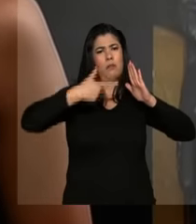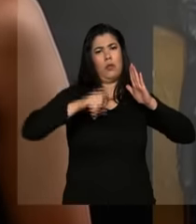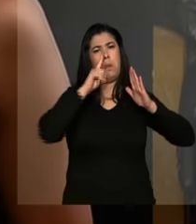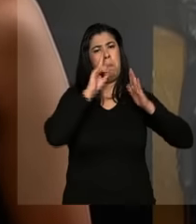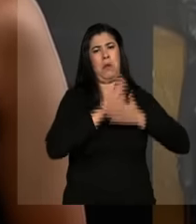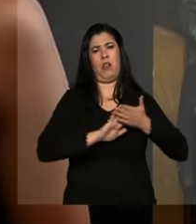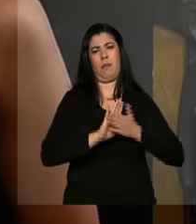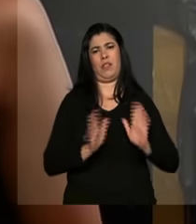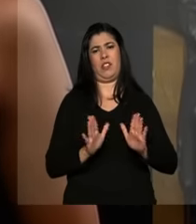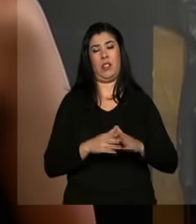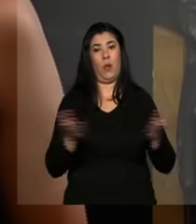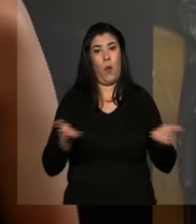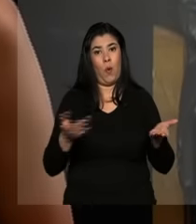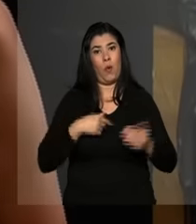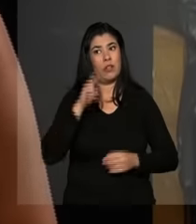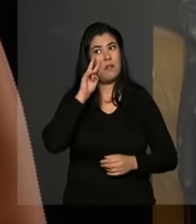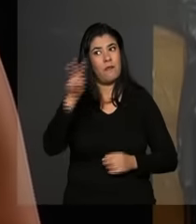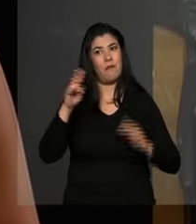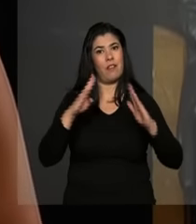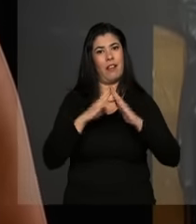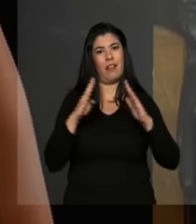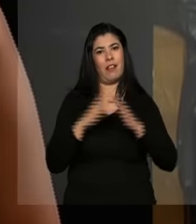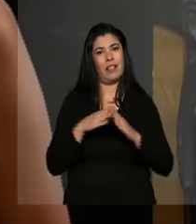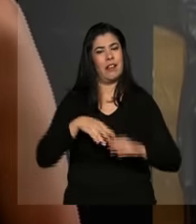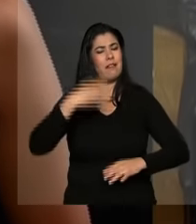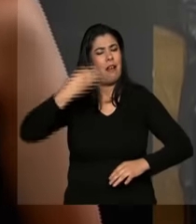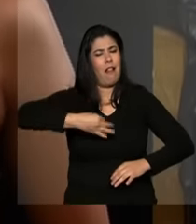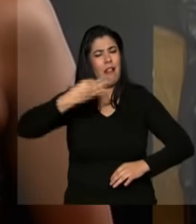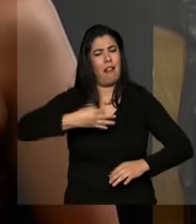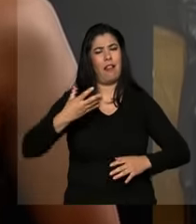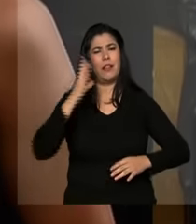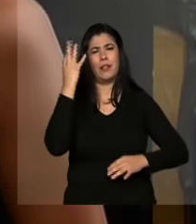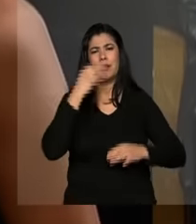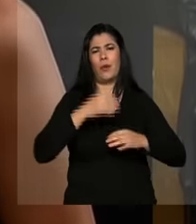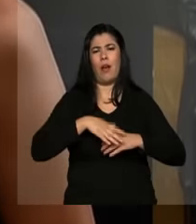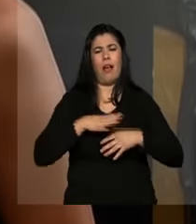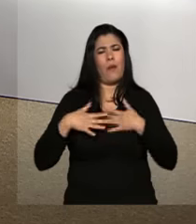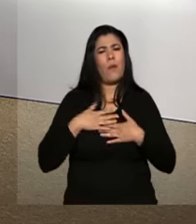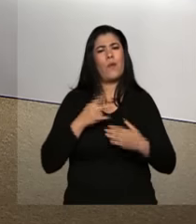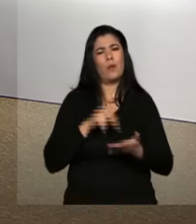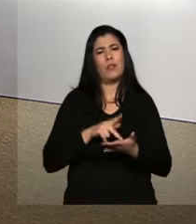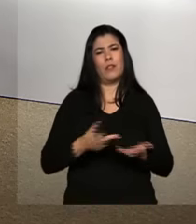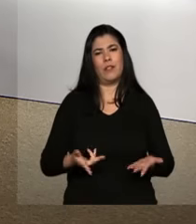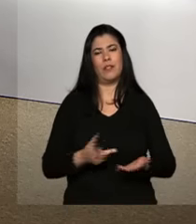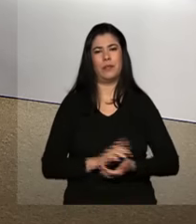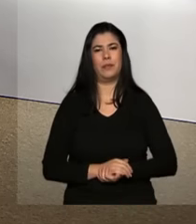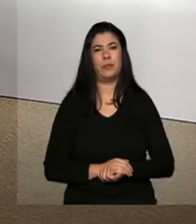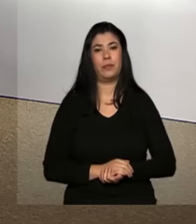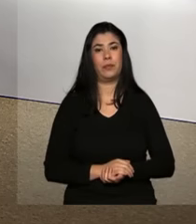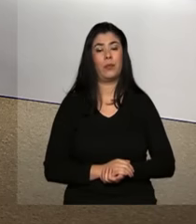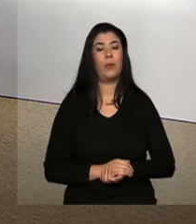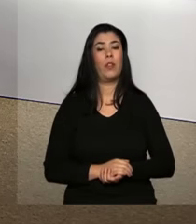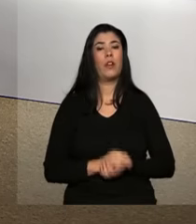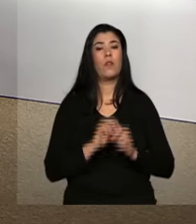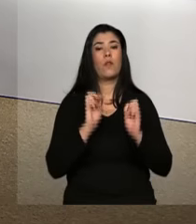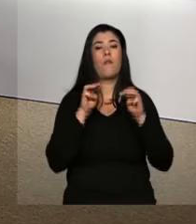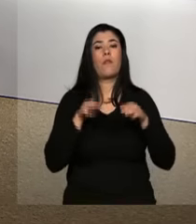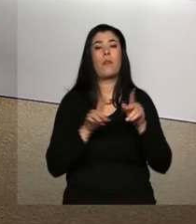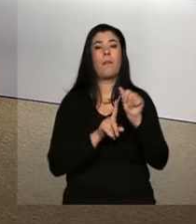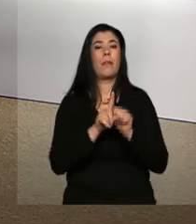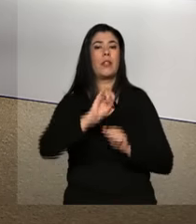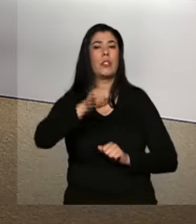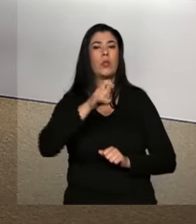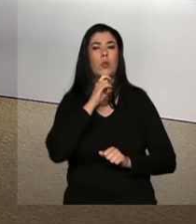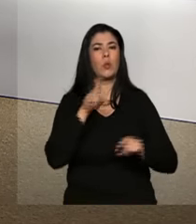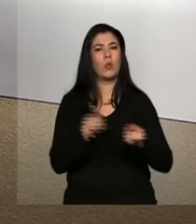acontecer. Nossa, hoje eu fui lá ver, muito linda, adorei mesmo. E no fim de julho, a presidenta